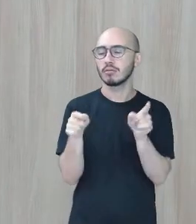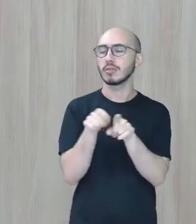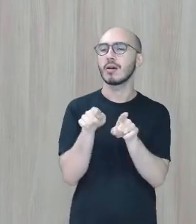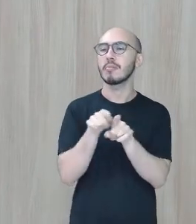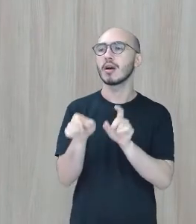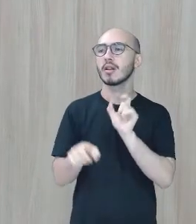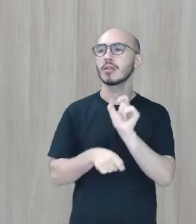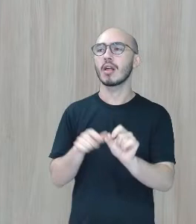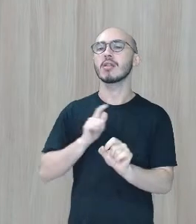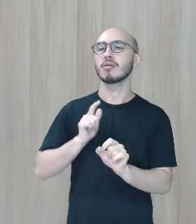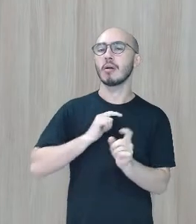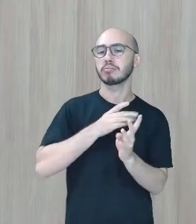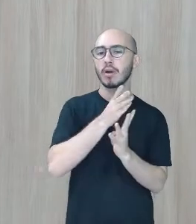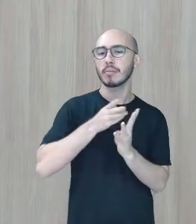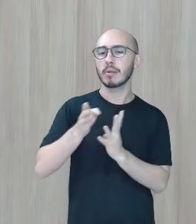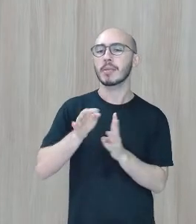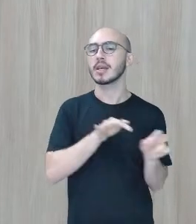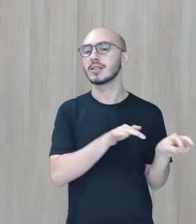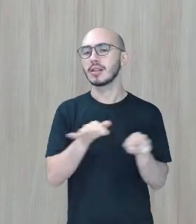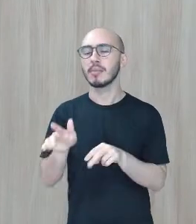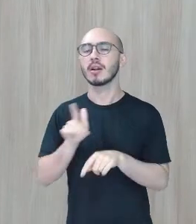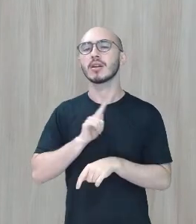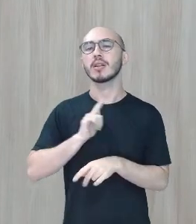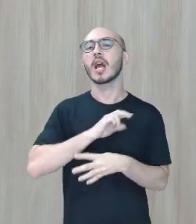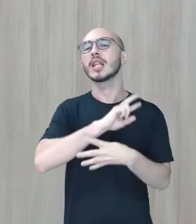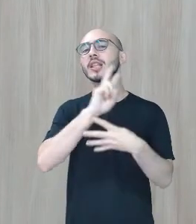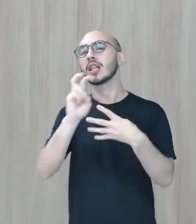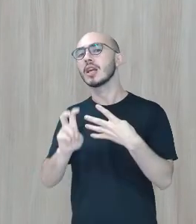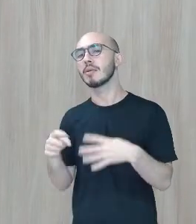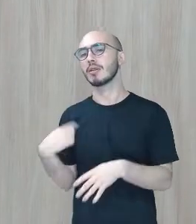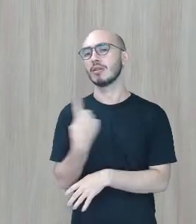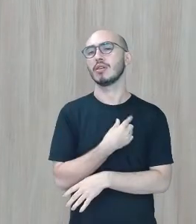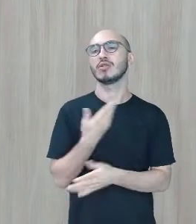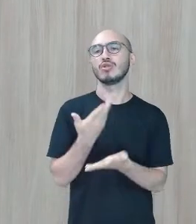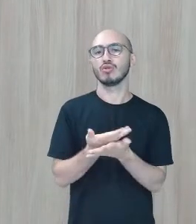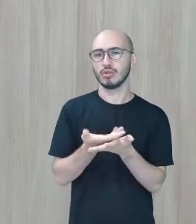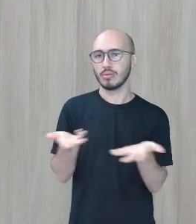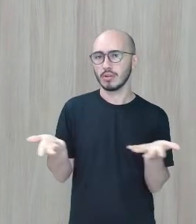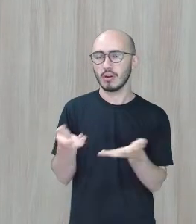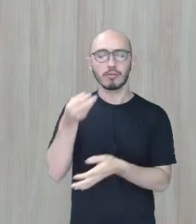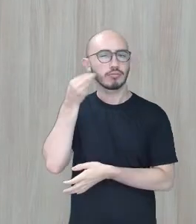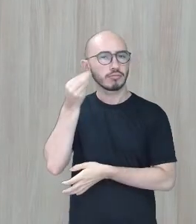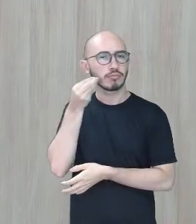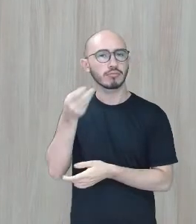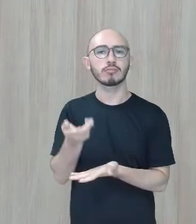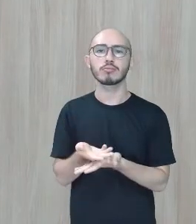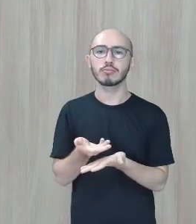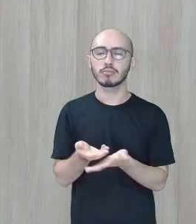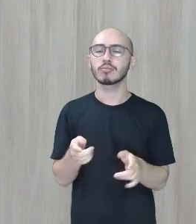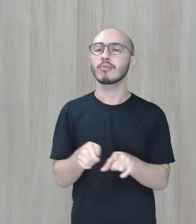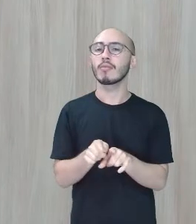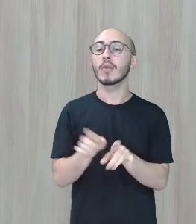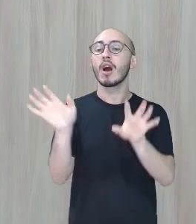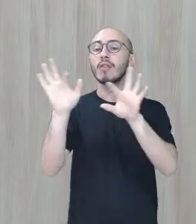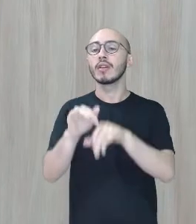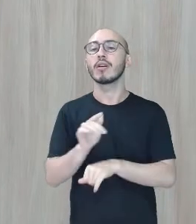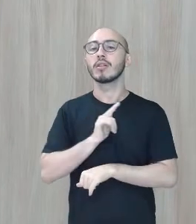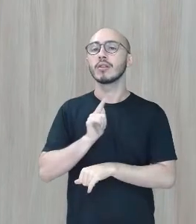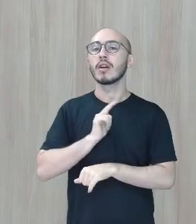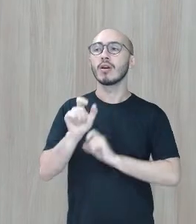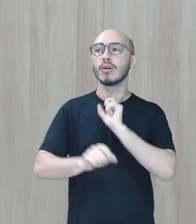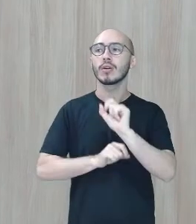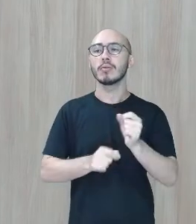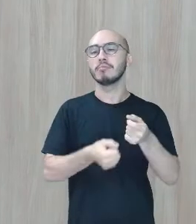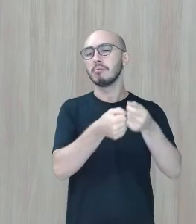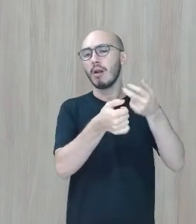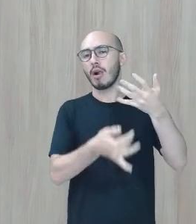acesso à trilha de cada semana, que são os assuntos que a gente está vivenciando, e no final você tem acesso aí a uma lista